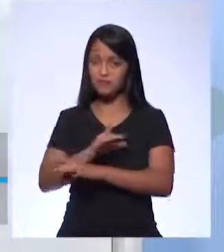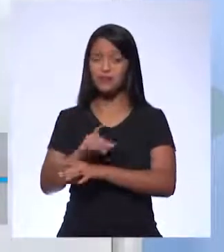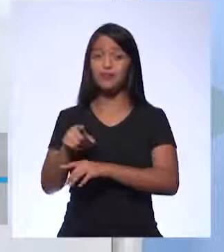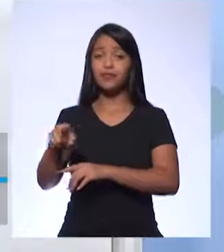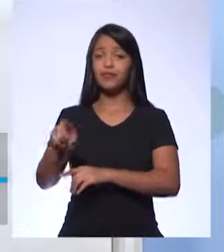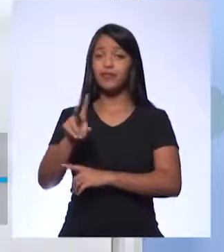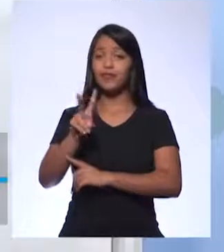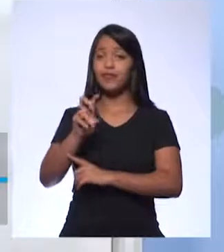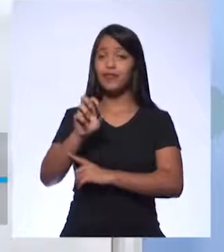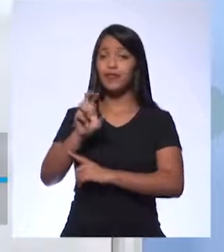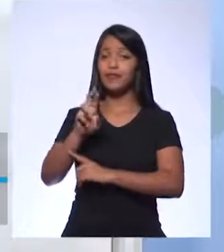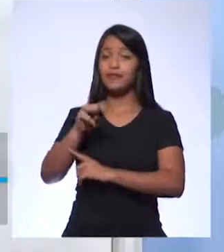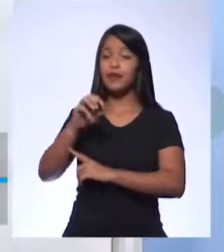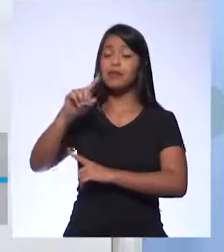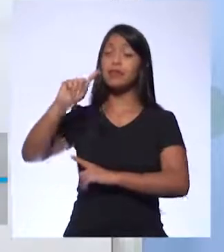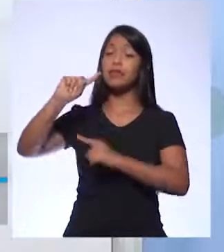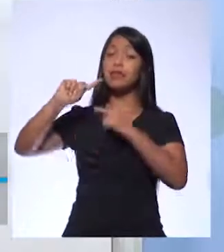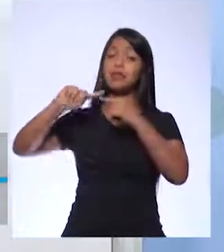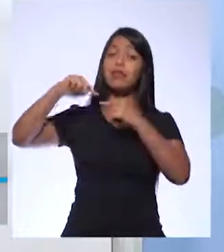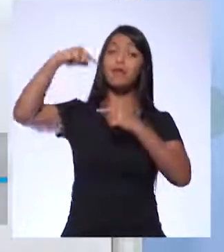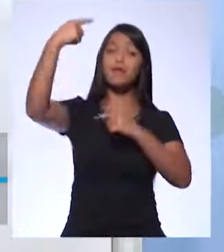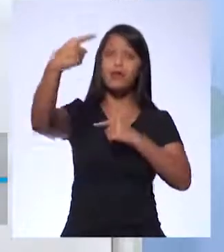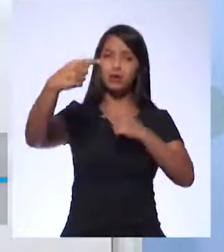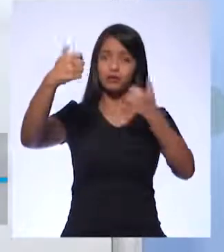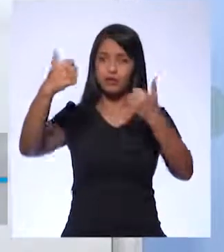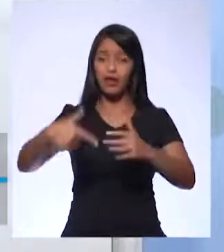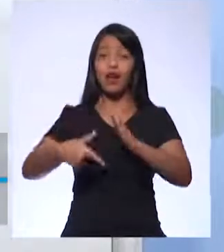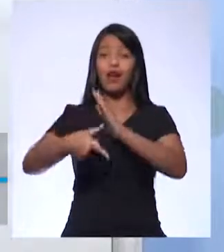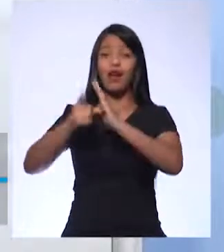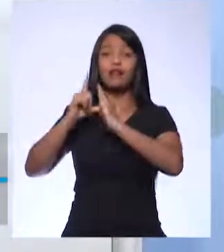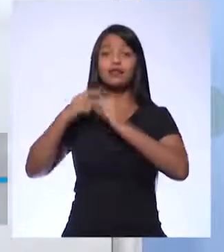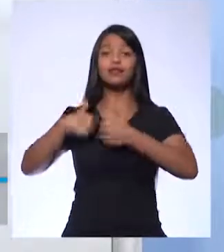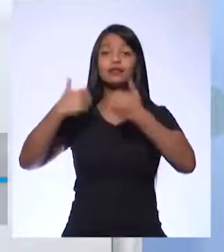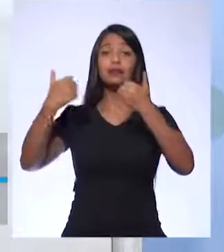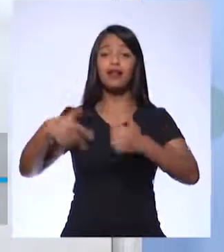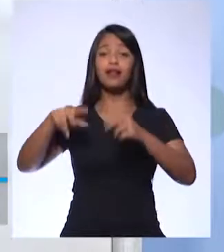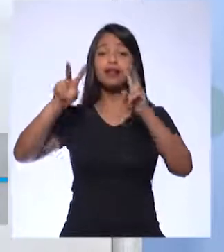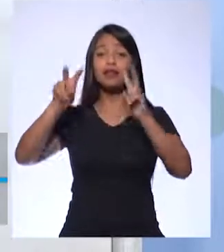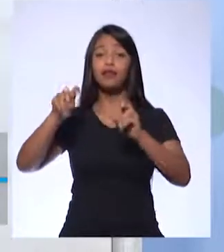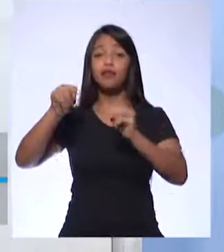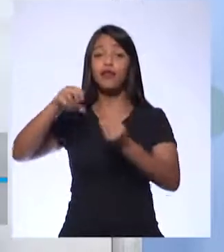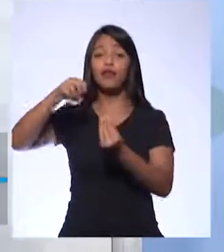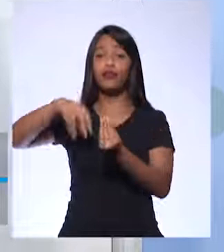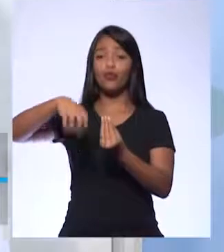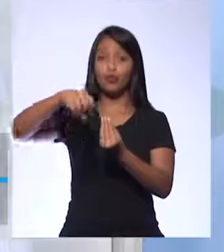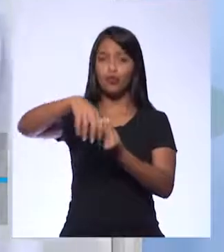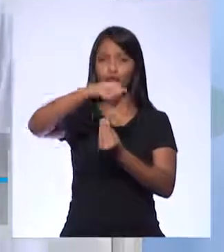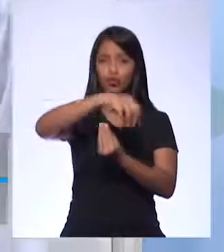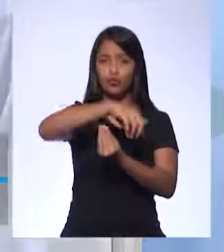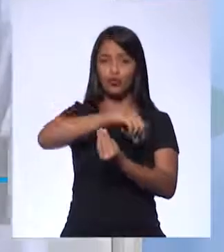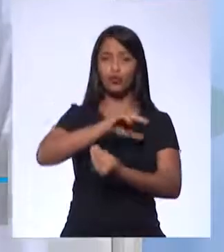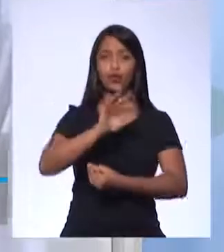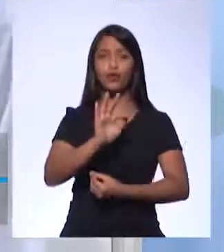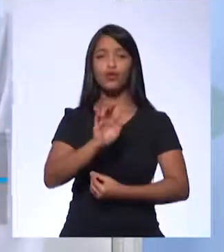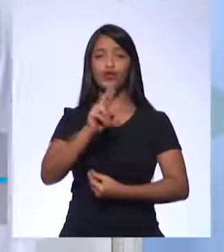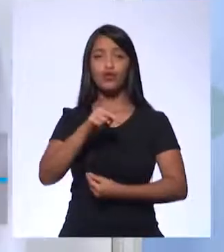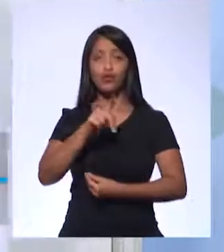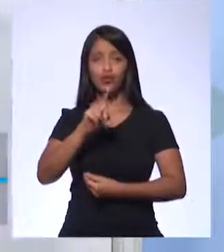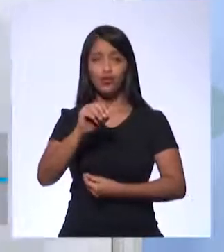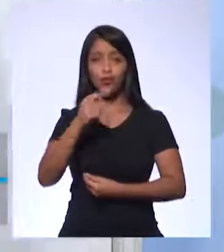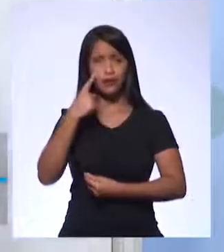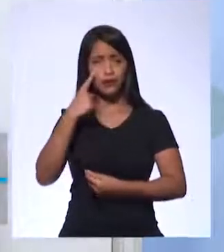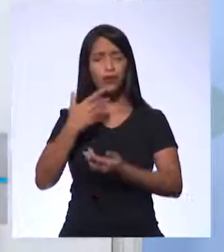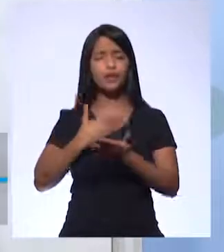dele daqui a algumas aulas. Antes eu ainda vou falar de fungo, antes de eu falar do protozoário, tá bom? Então vocês viram, a gente começou com